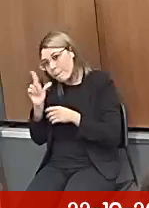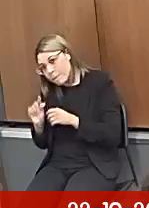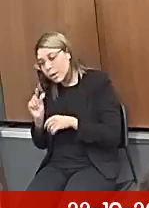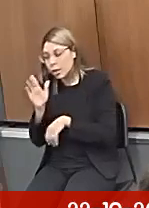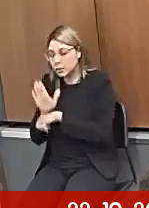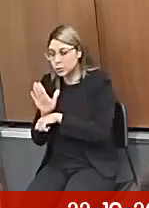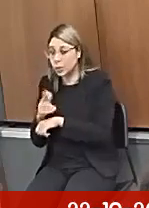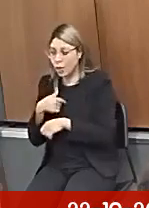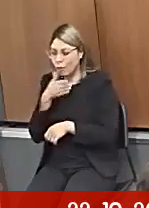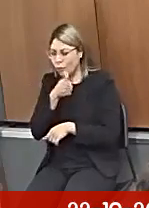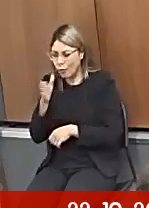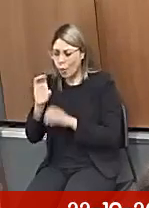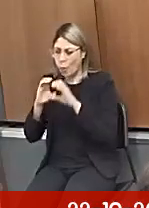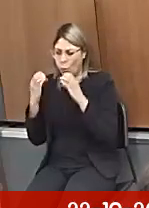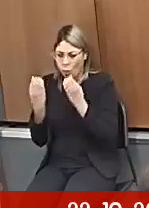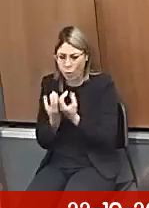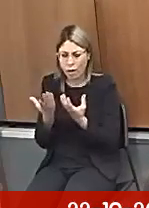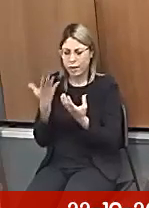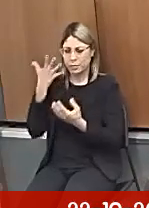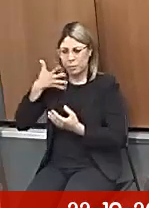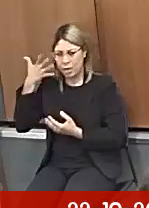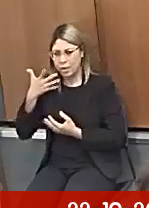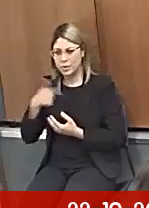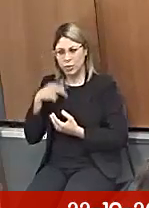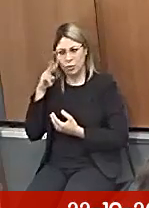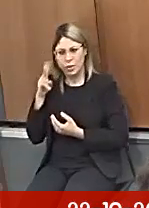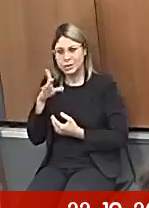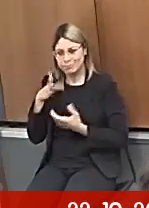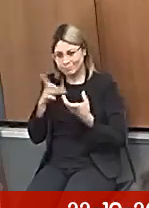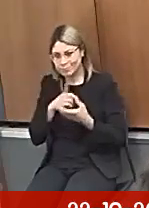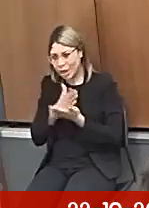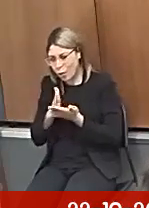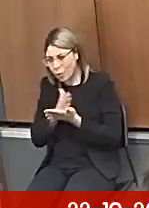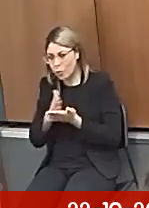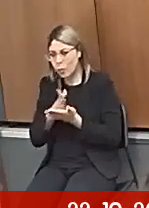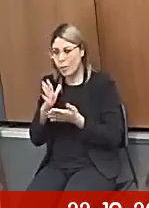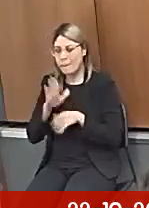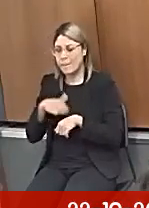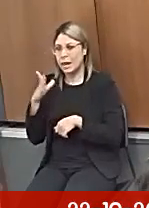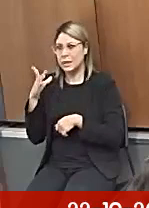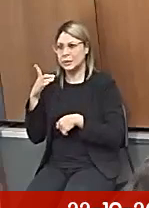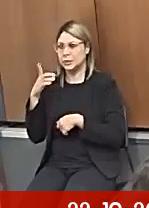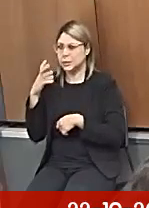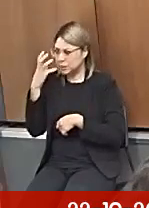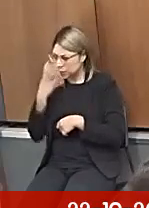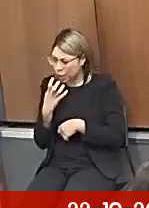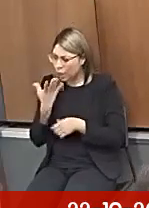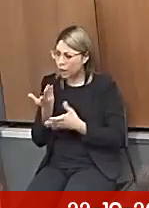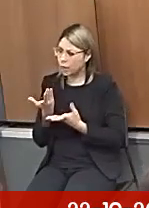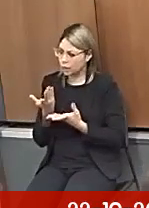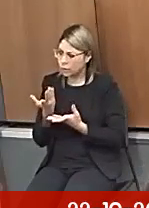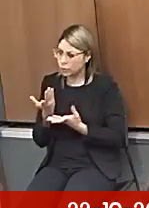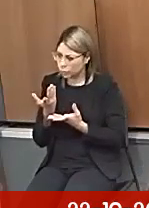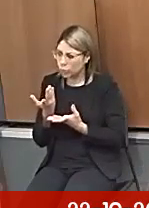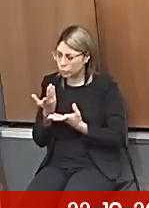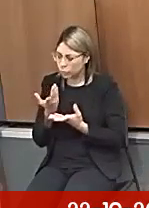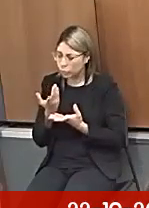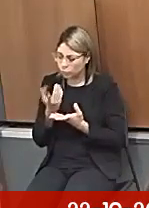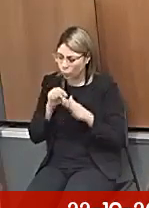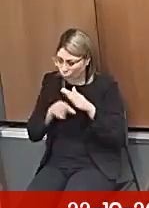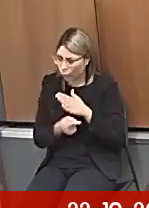palestras, muitos congressos, muitas coisas. Eu vejo casos severos, pessoa escrevendo livro, pessoa, sabe, que não se